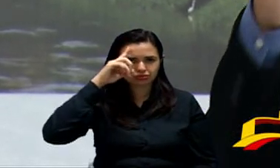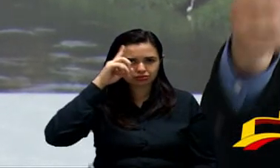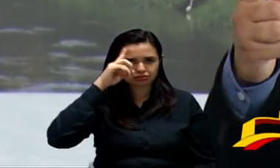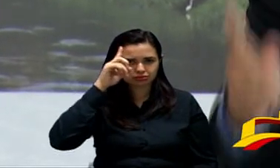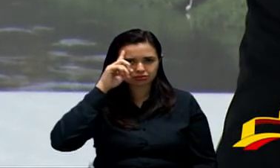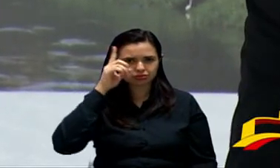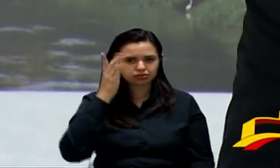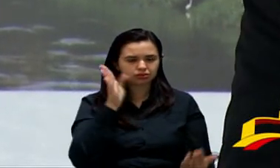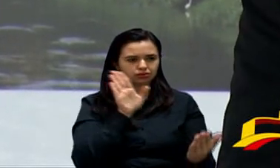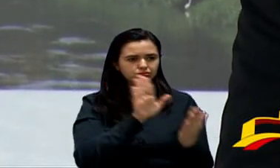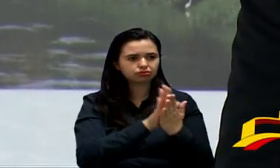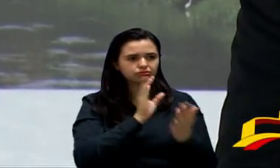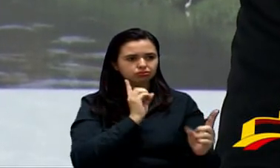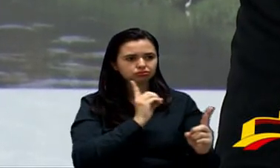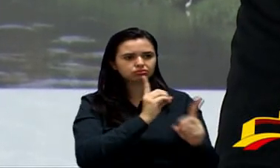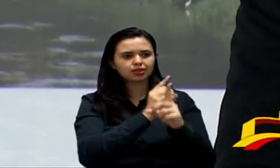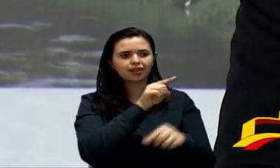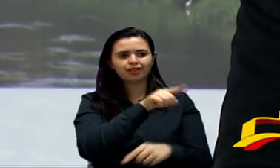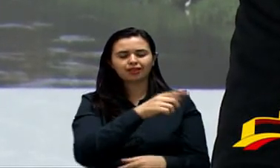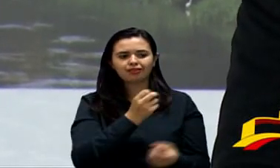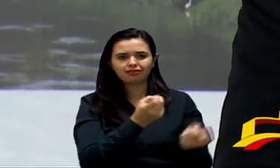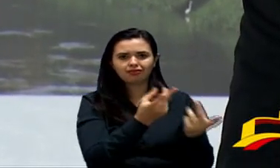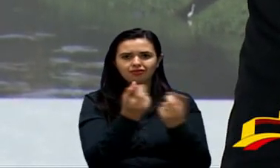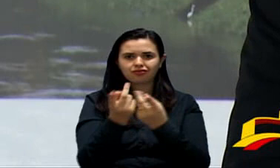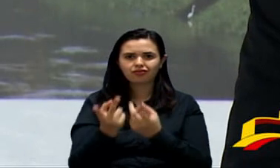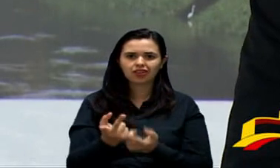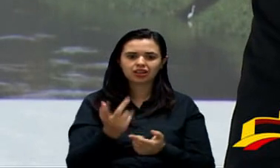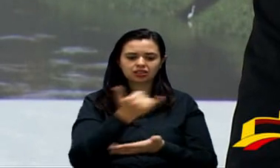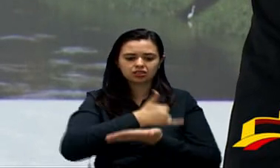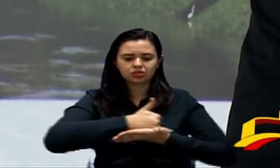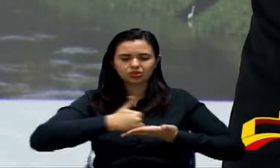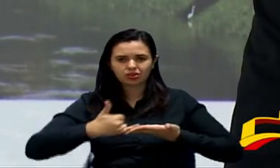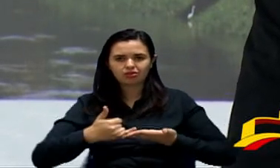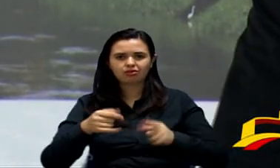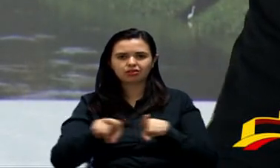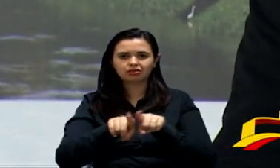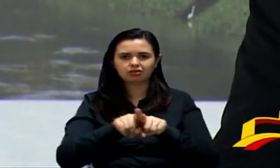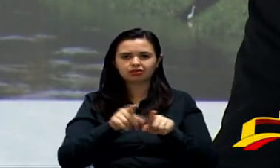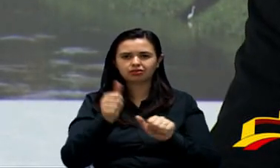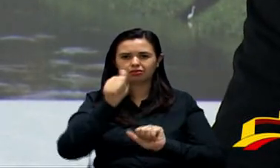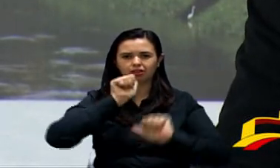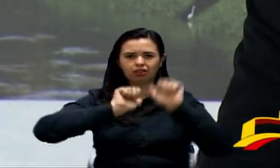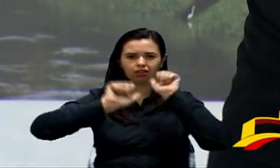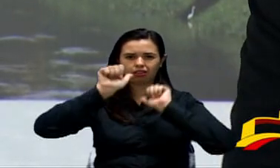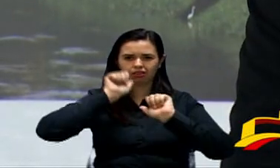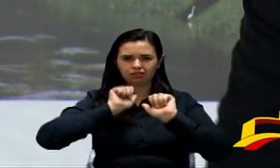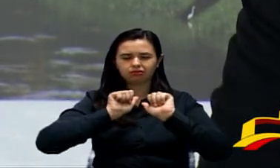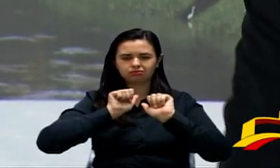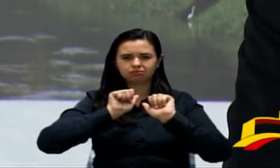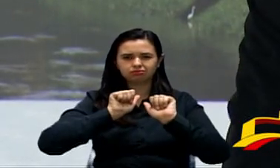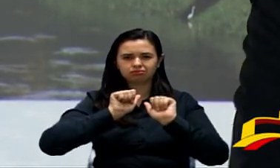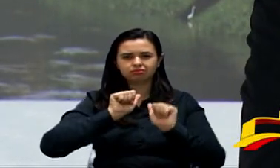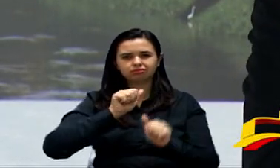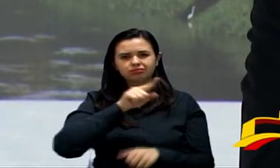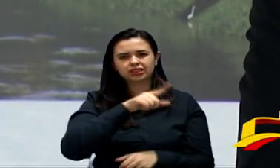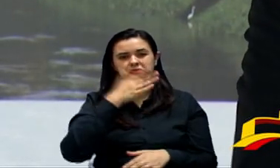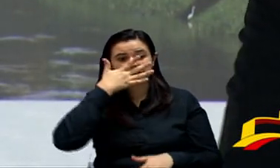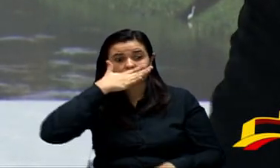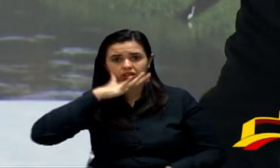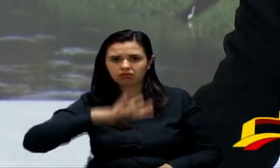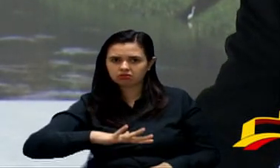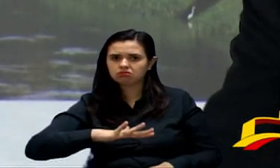para crianças. O número de mais de 6.800 ocorrências em 3 anos só nas escolas estaduais, não